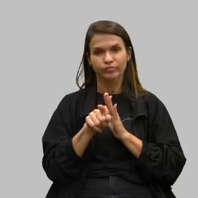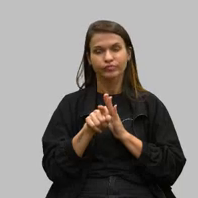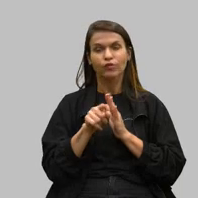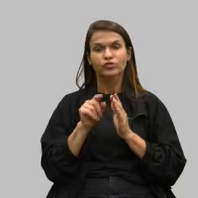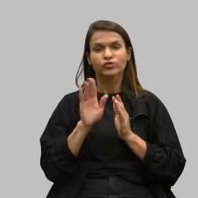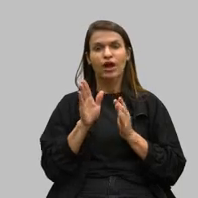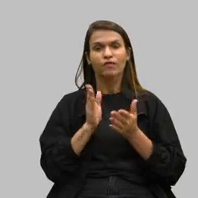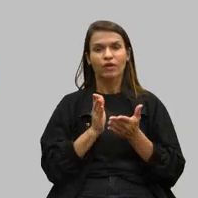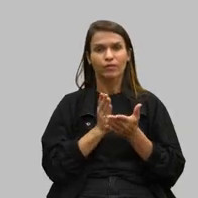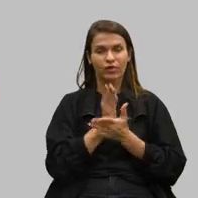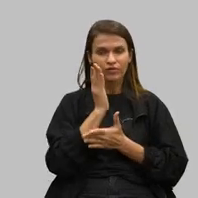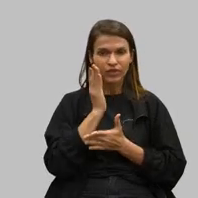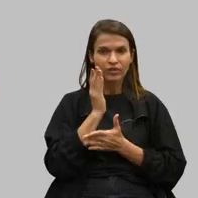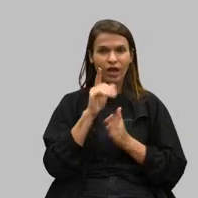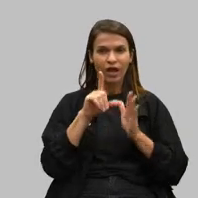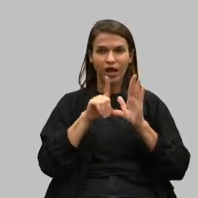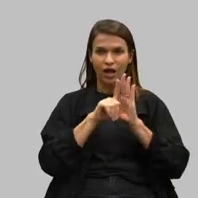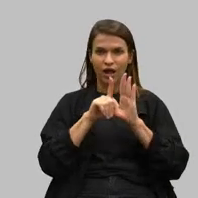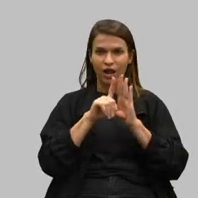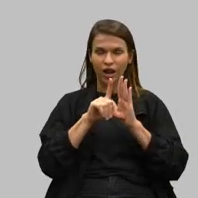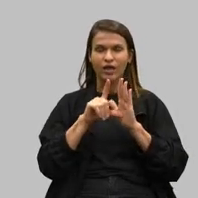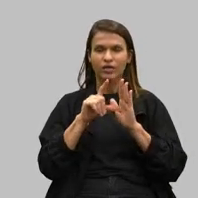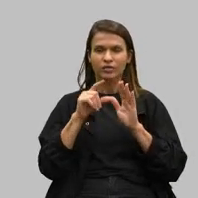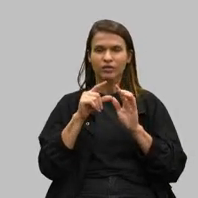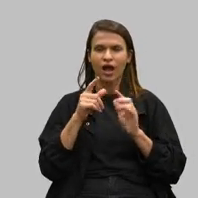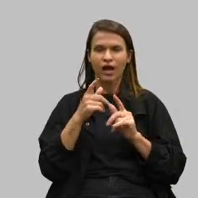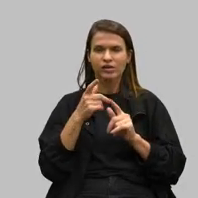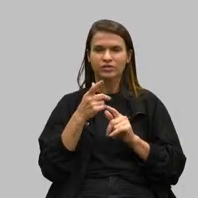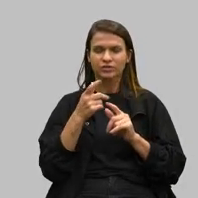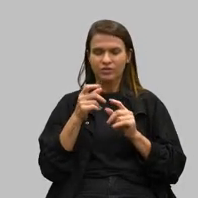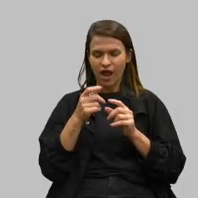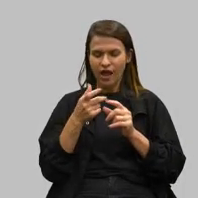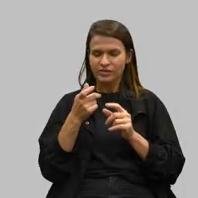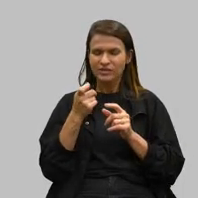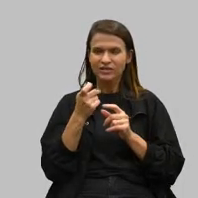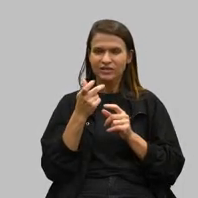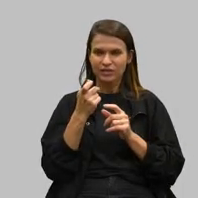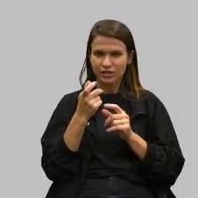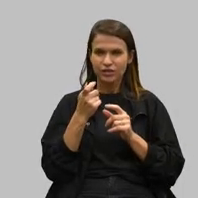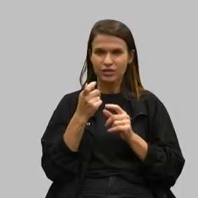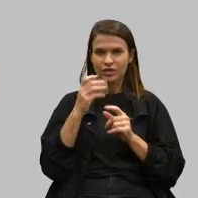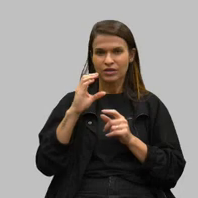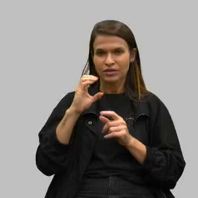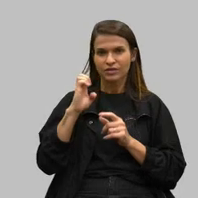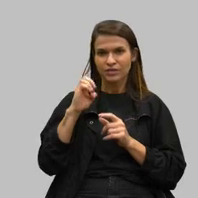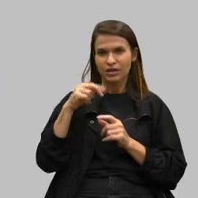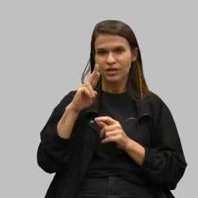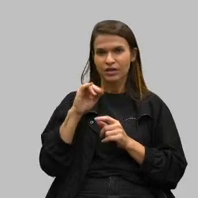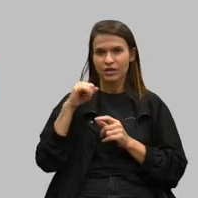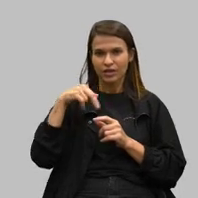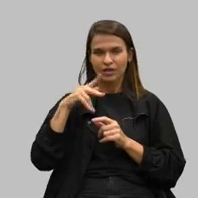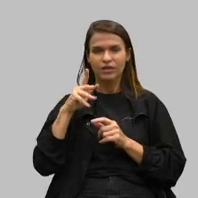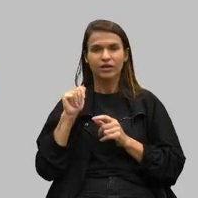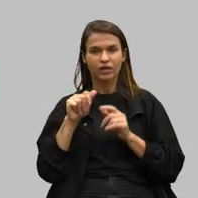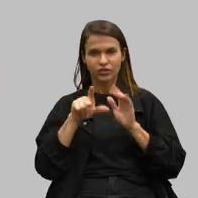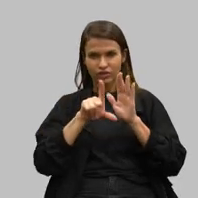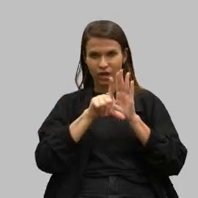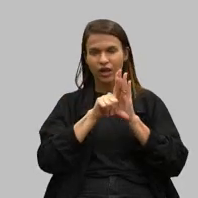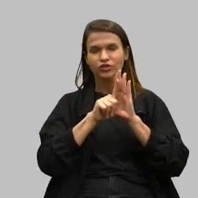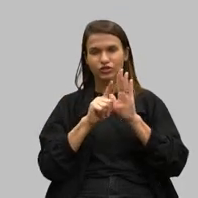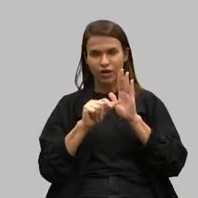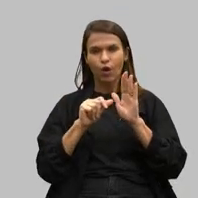aprovada aqui a lei das seringas, que a gente tem conversado, que é o meu projeto de minha autoria, ele já se tornou lei, a lei 24